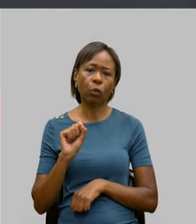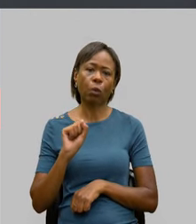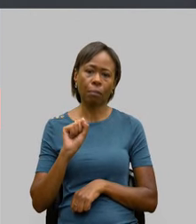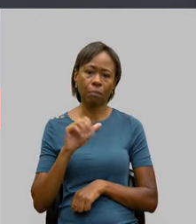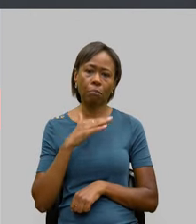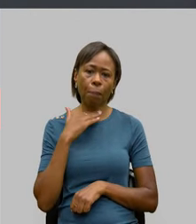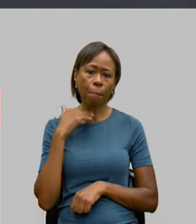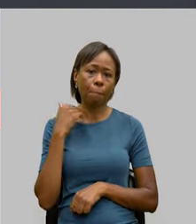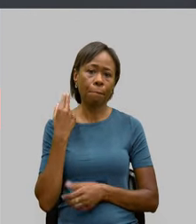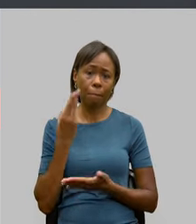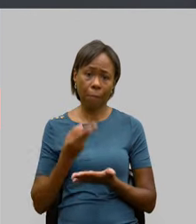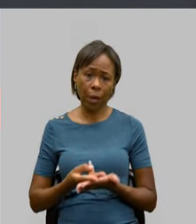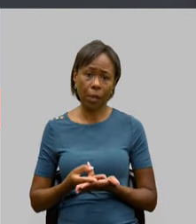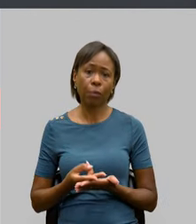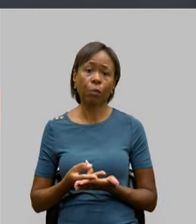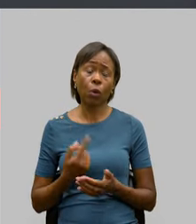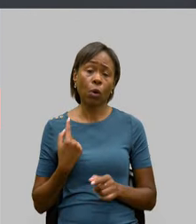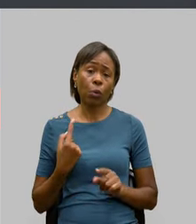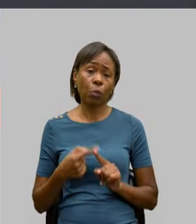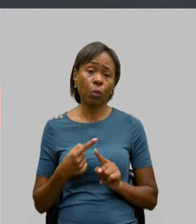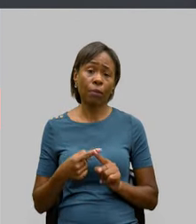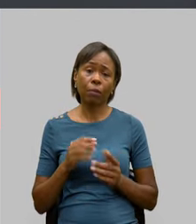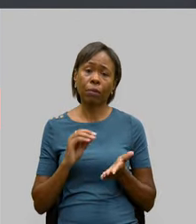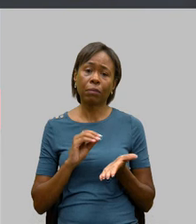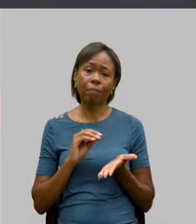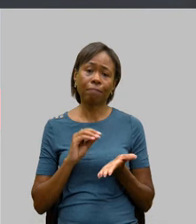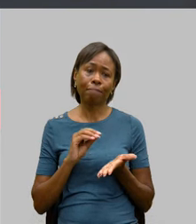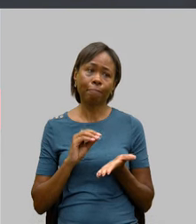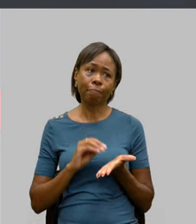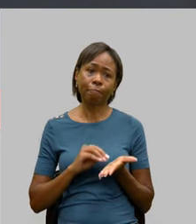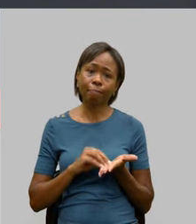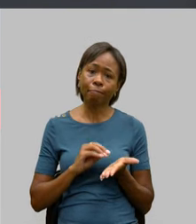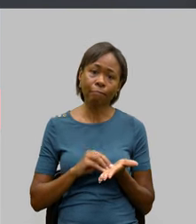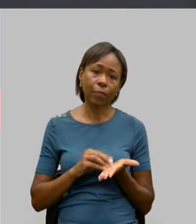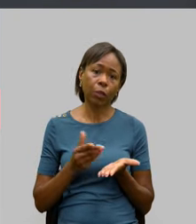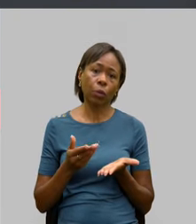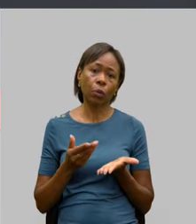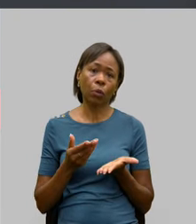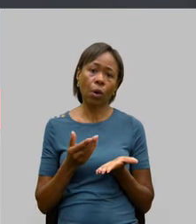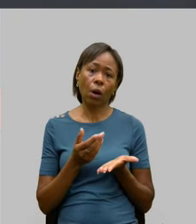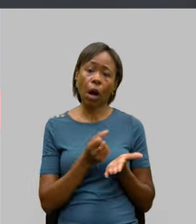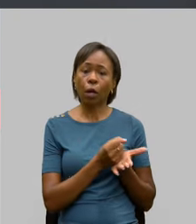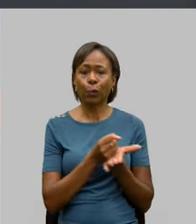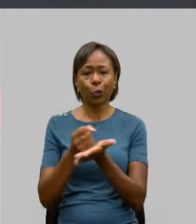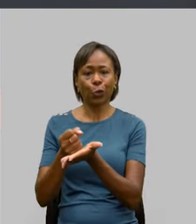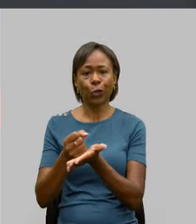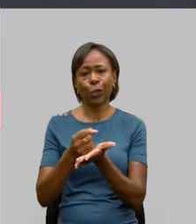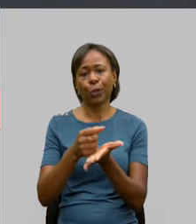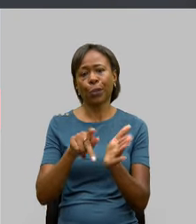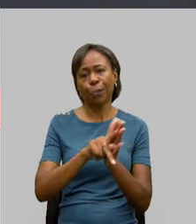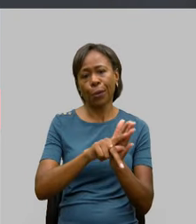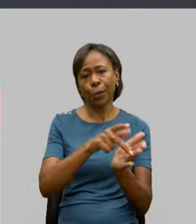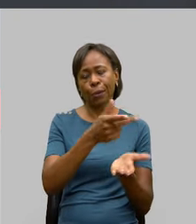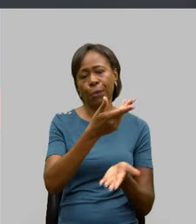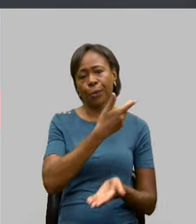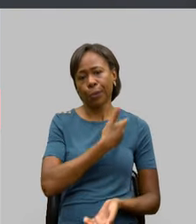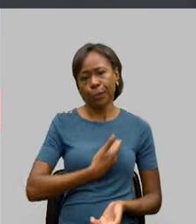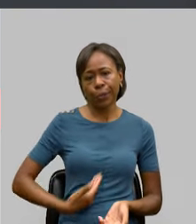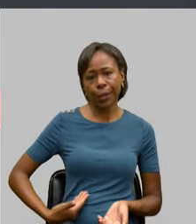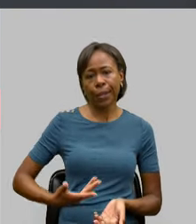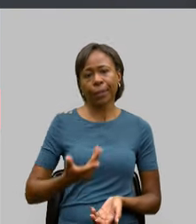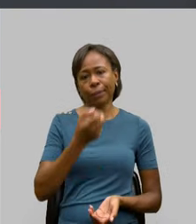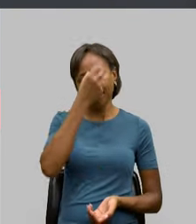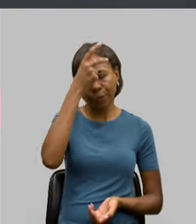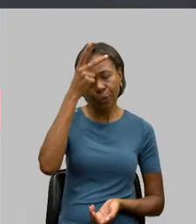falta de recursos do Estado por falta do remédio de cannabis